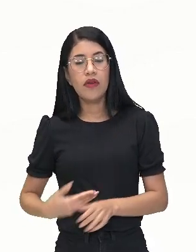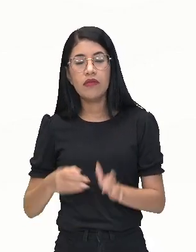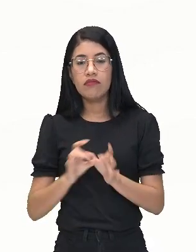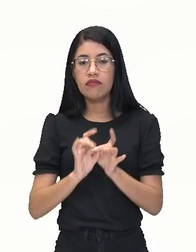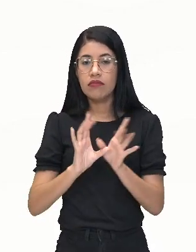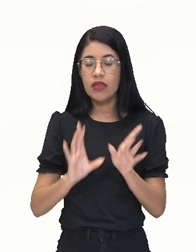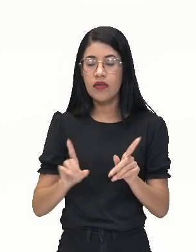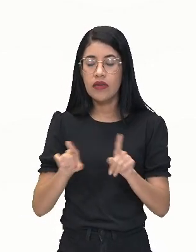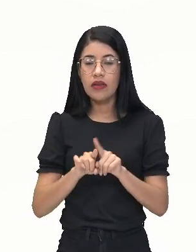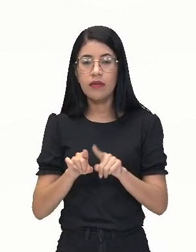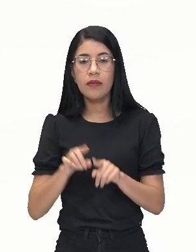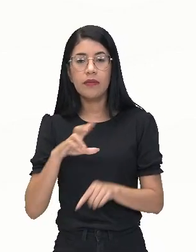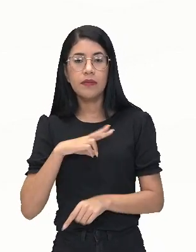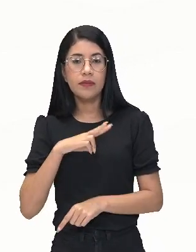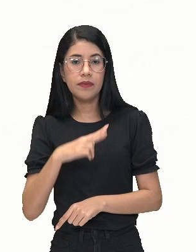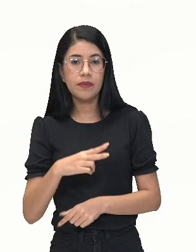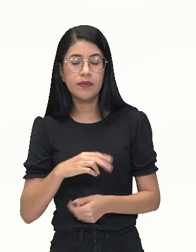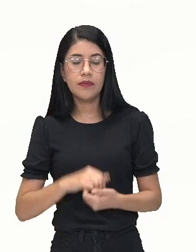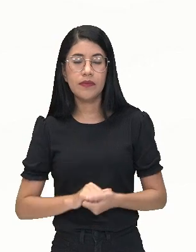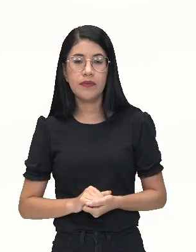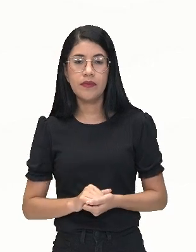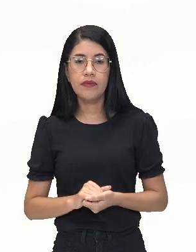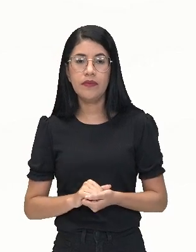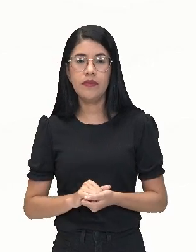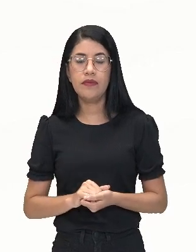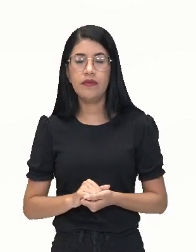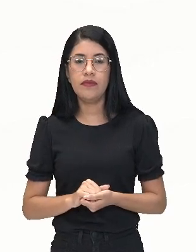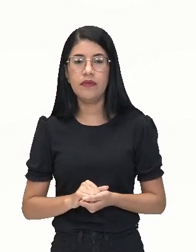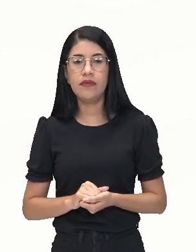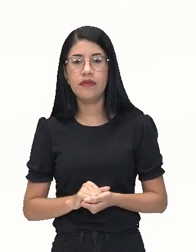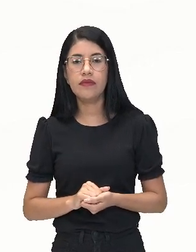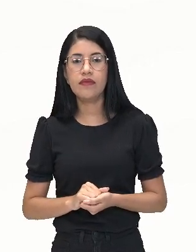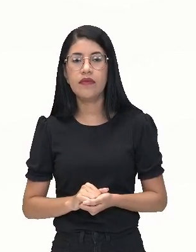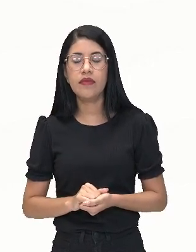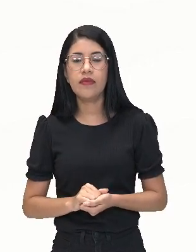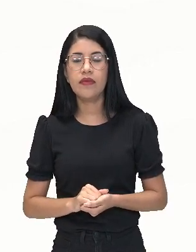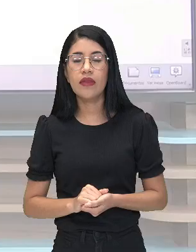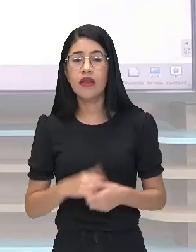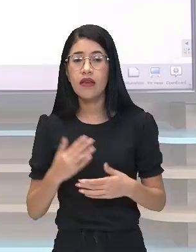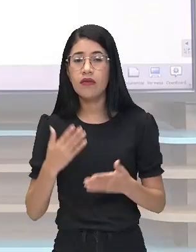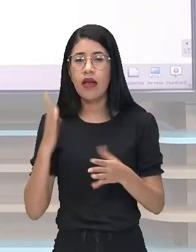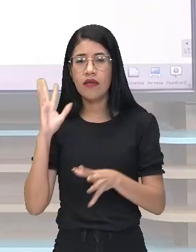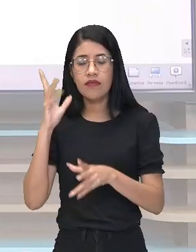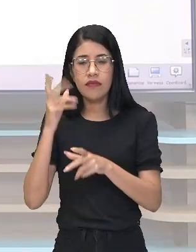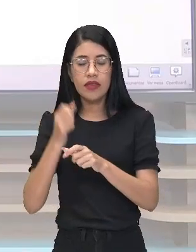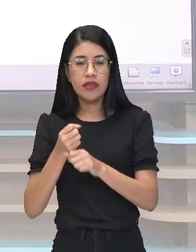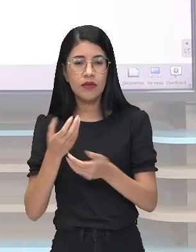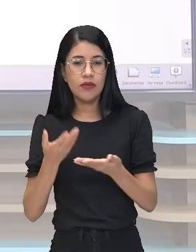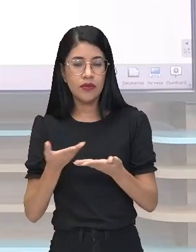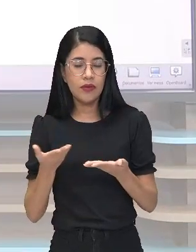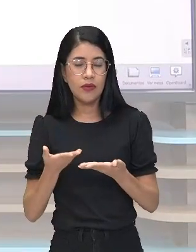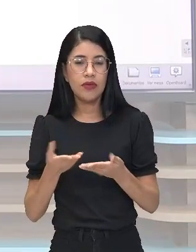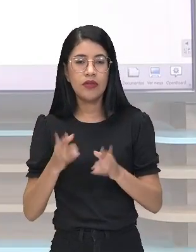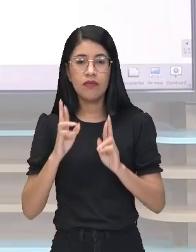órgãos particulares, tá bom? Então, gente, essa foi a nossa revisão. Espero